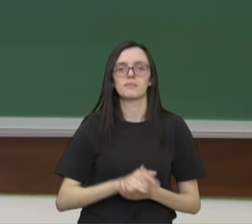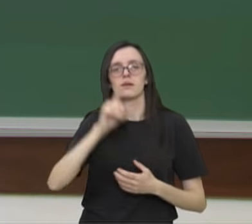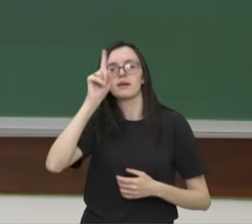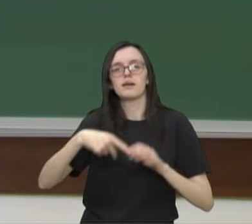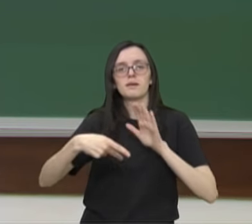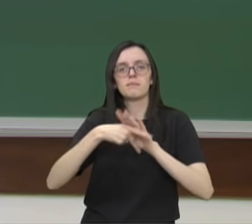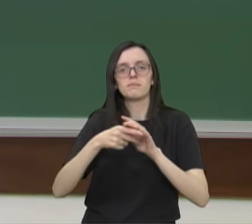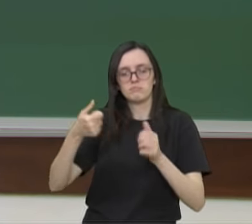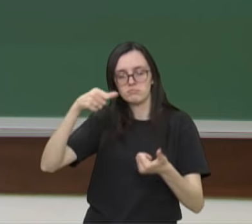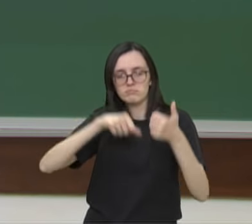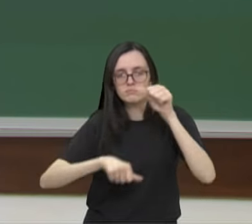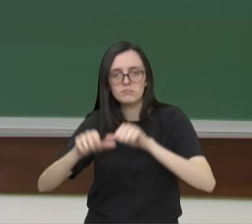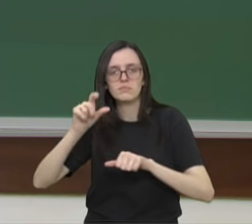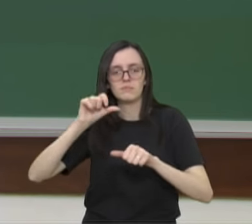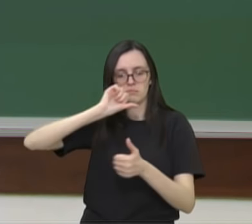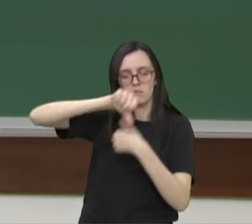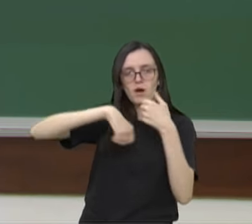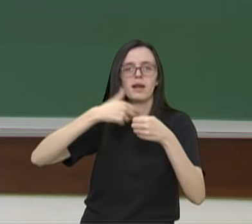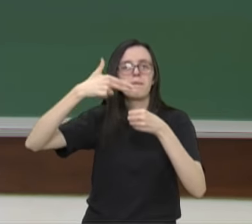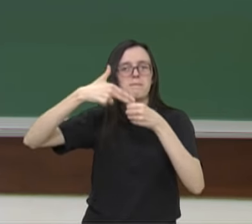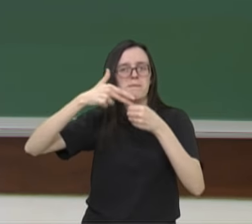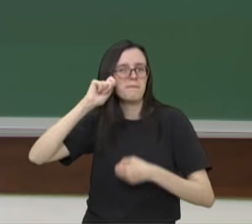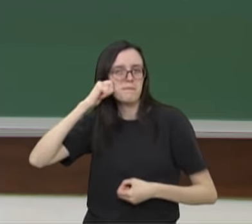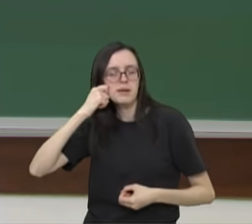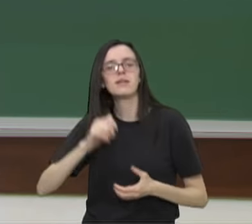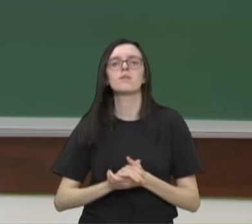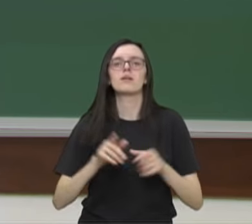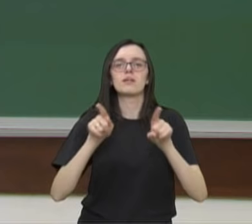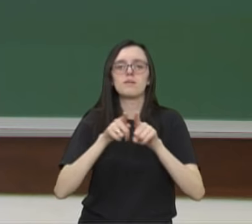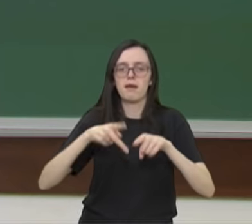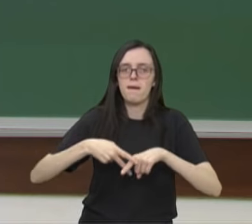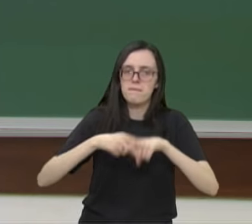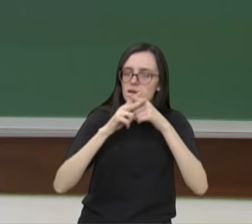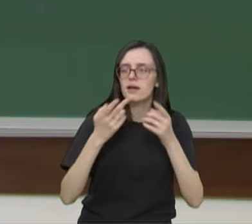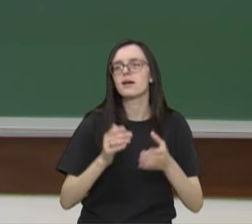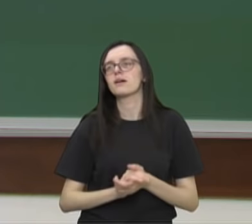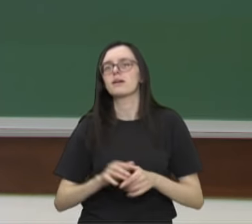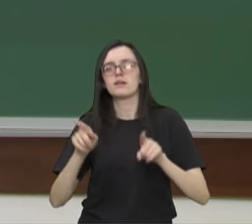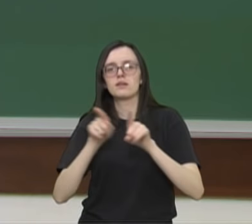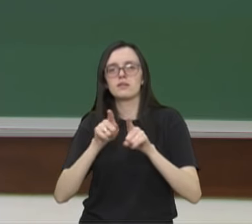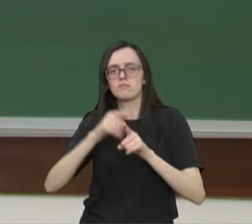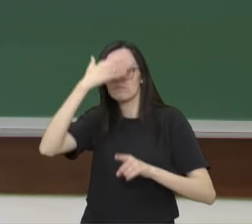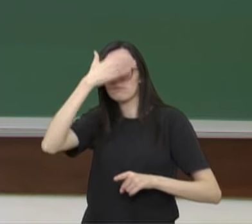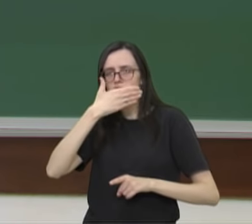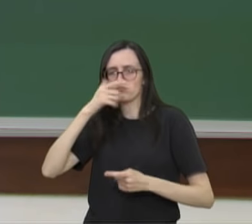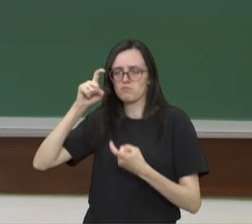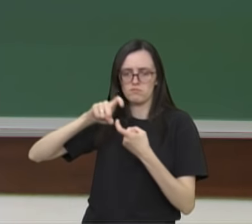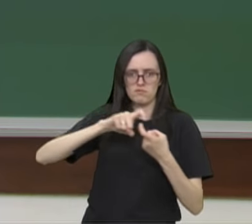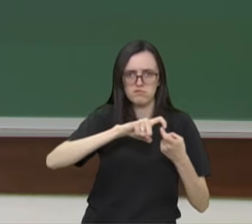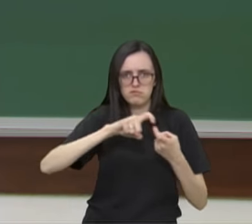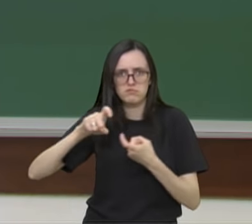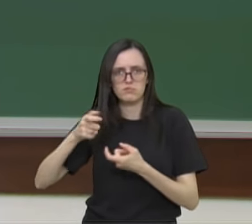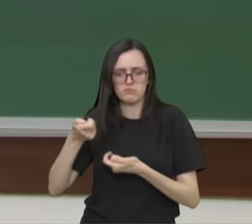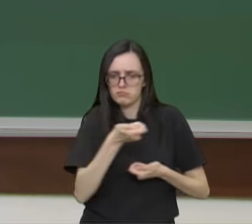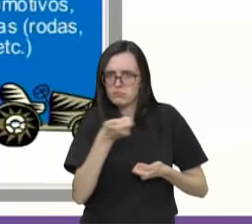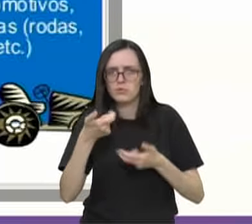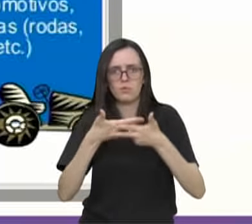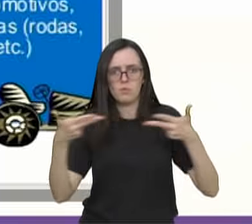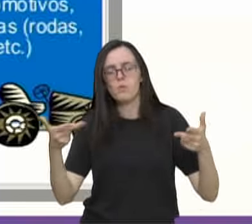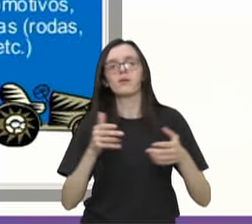petroquímica através da transformação do petróleo mecânica siderúrgica entre outras tá ok